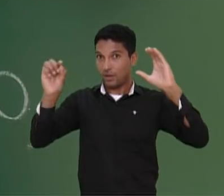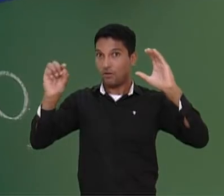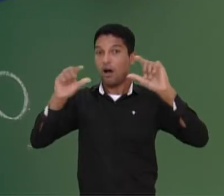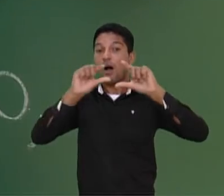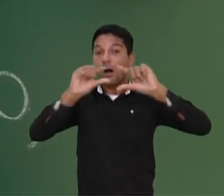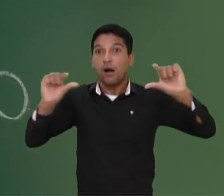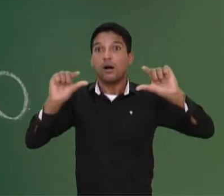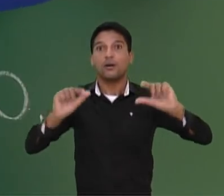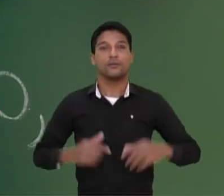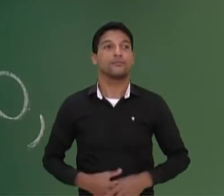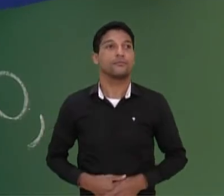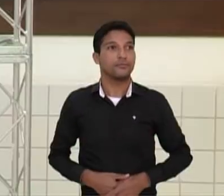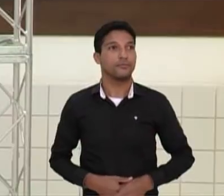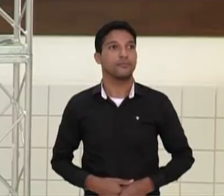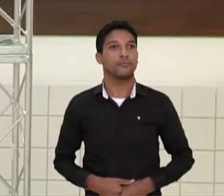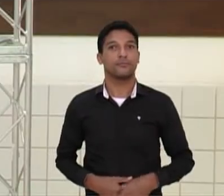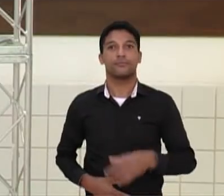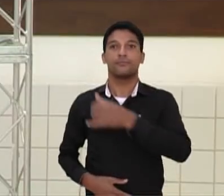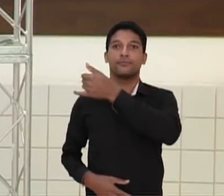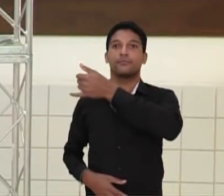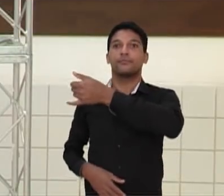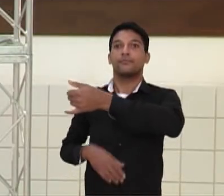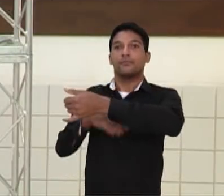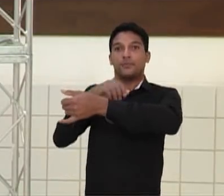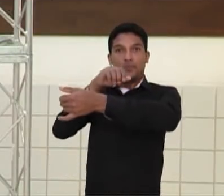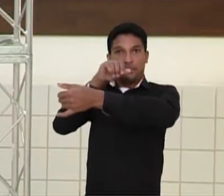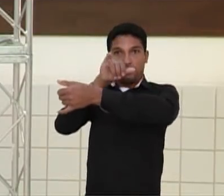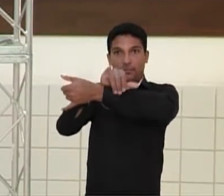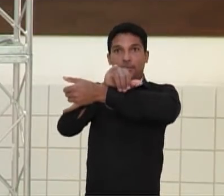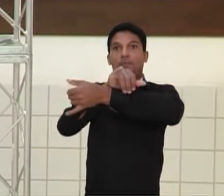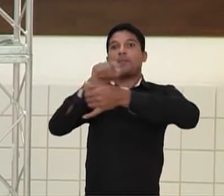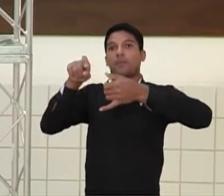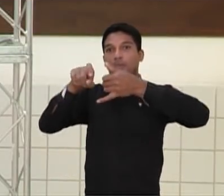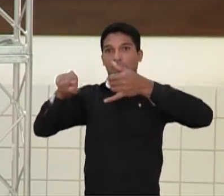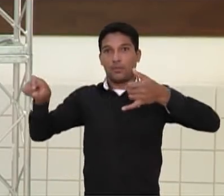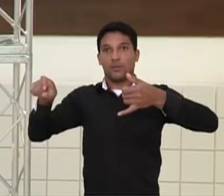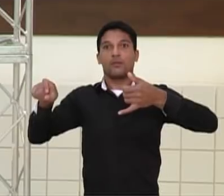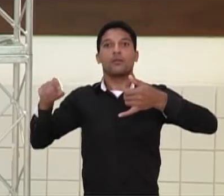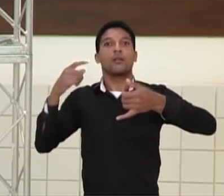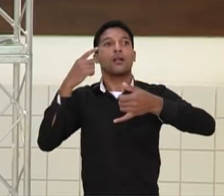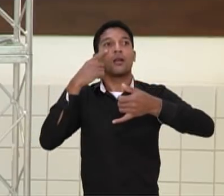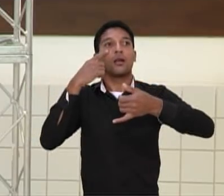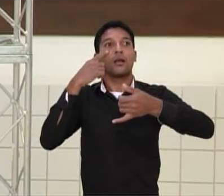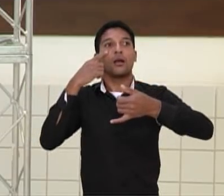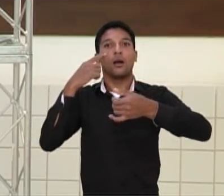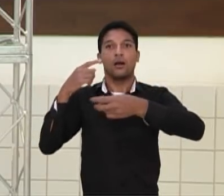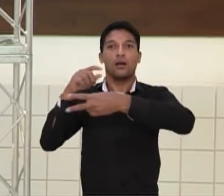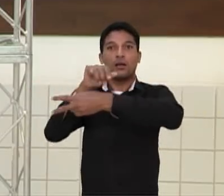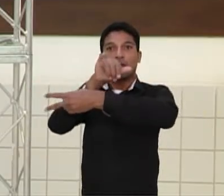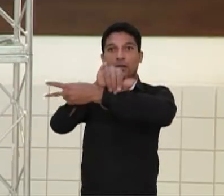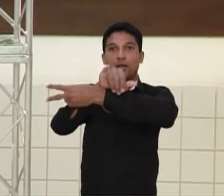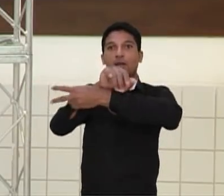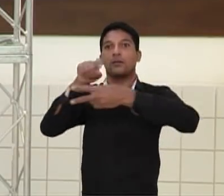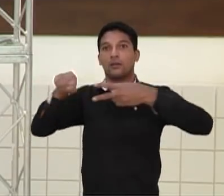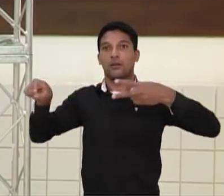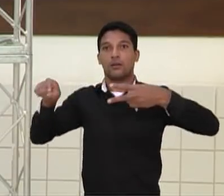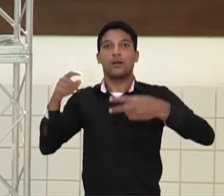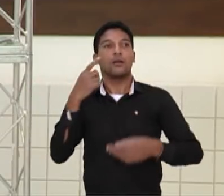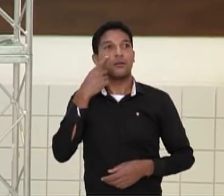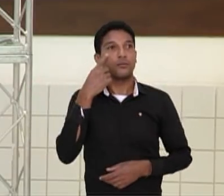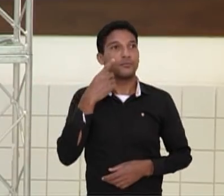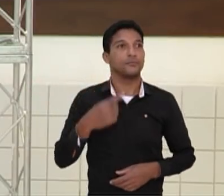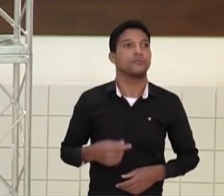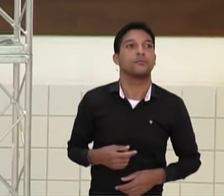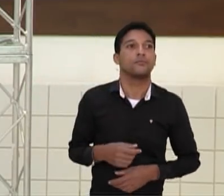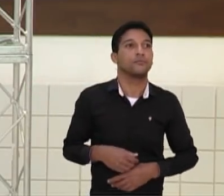mais 3x menos 5. Então, se eu tenho mais 3x menos 5, qual que é o valor que eu tenho